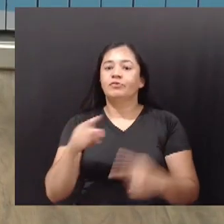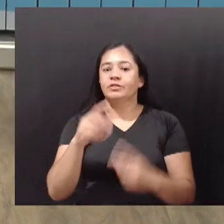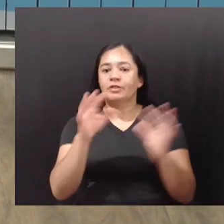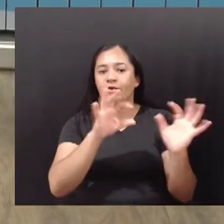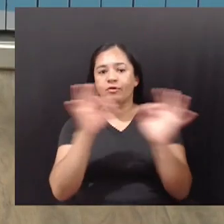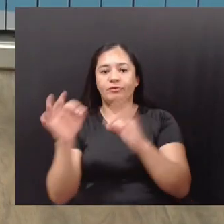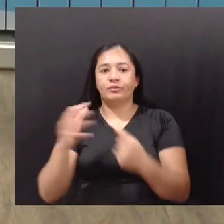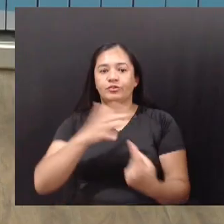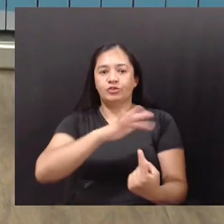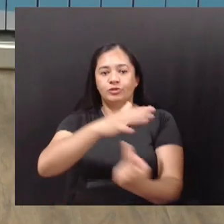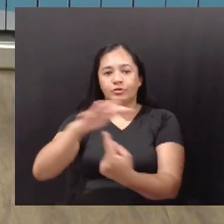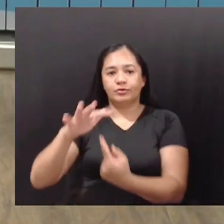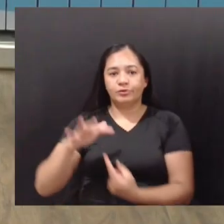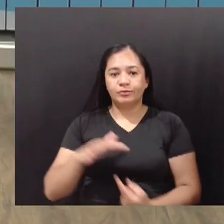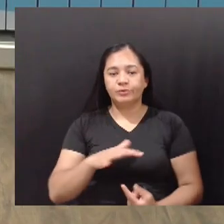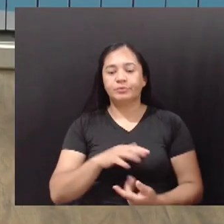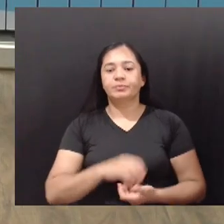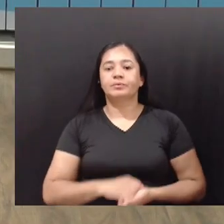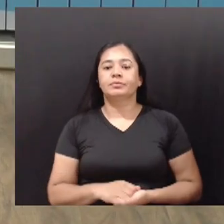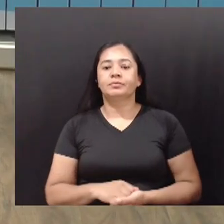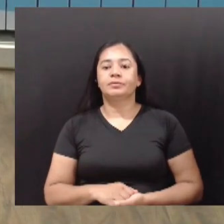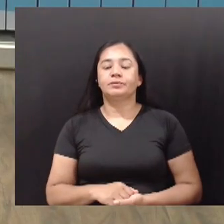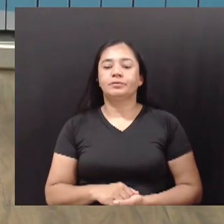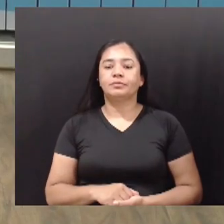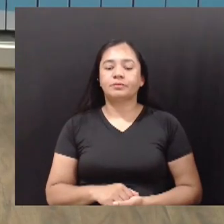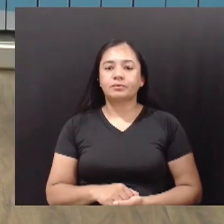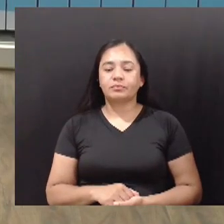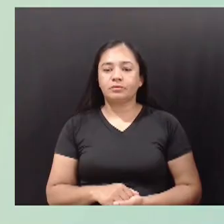nosso quadro, o Giro Ambiental.